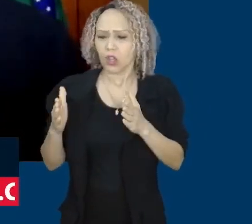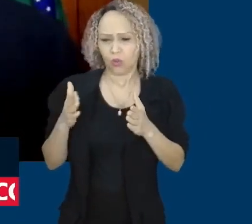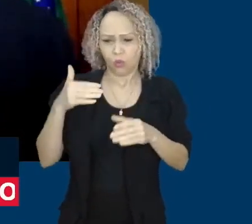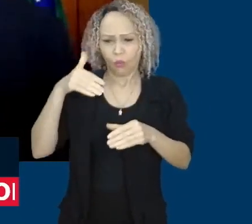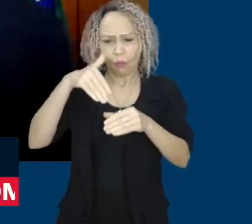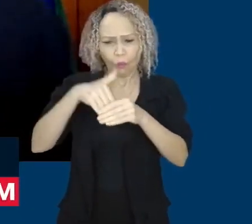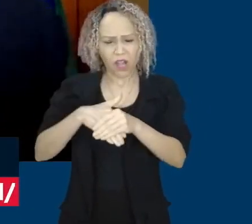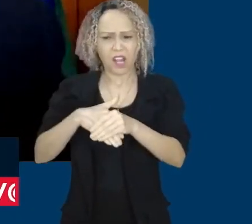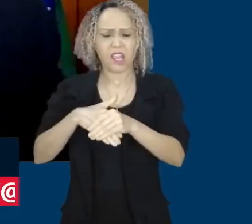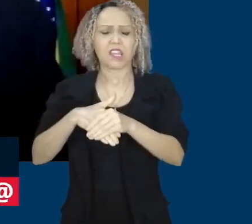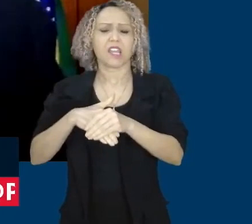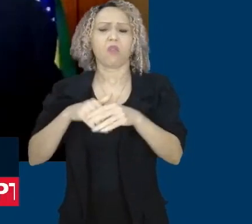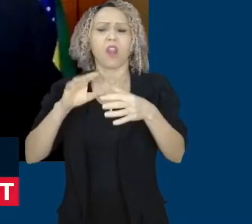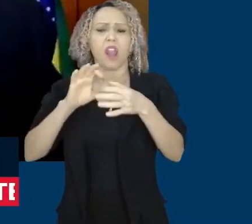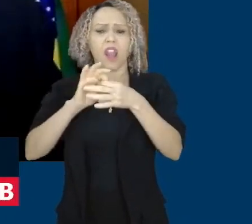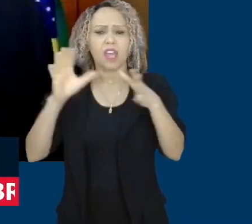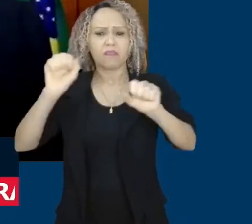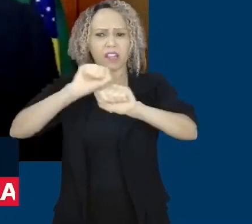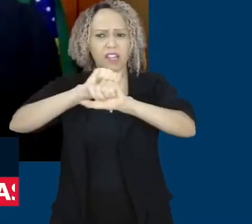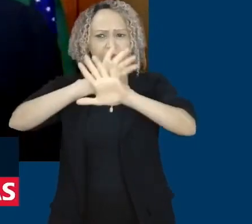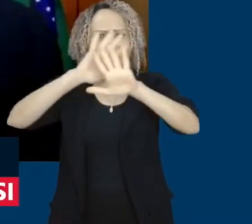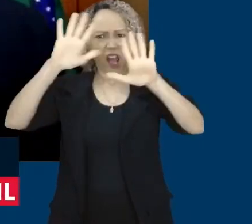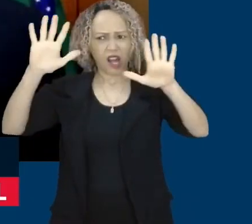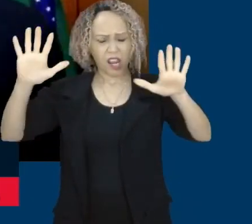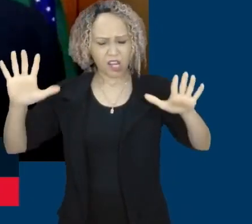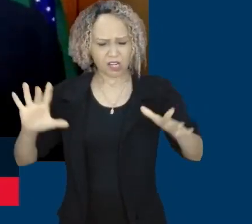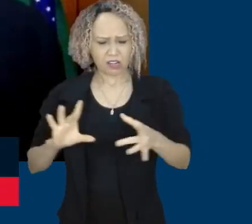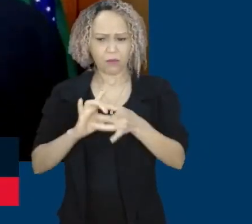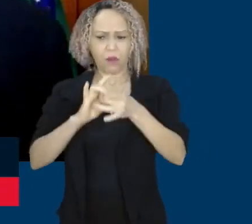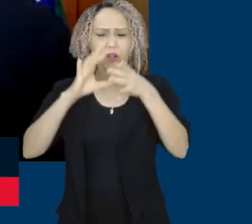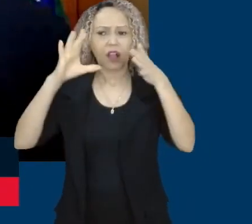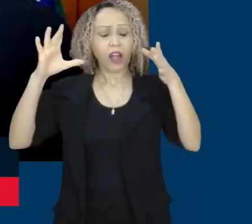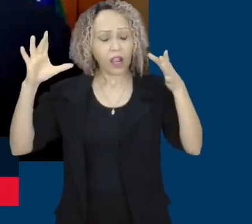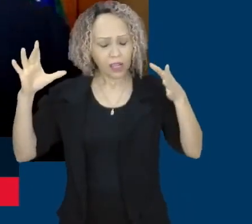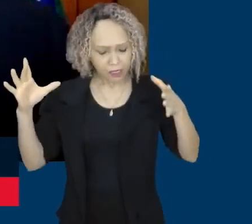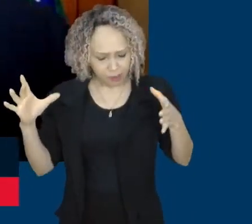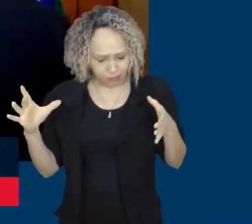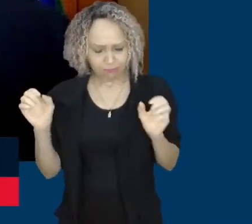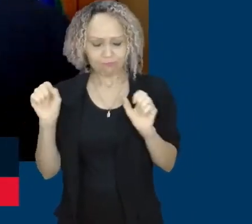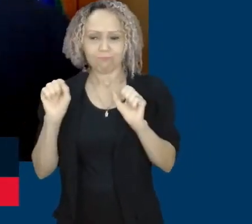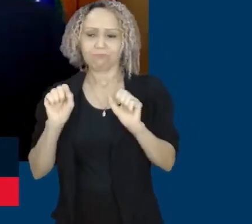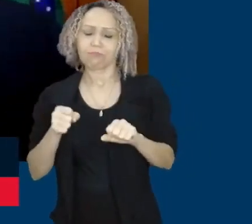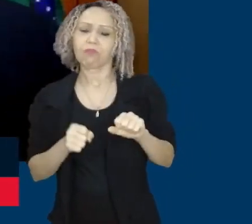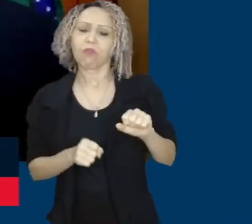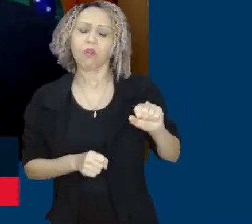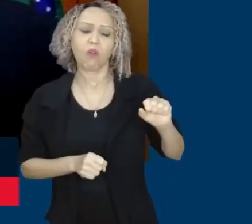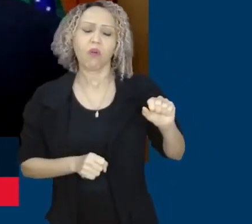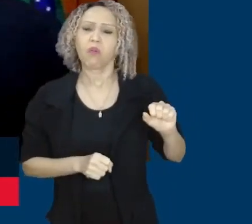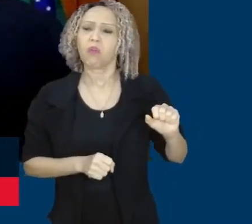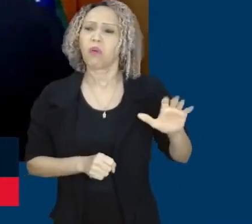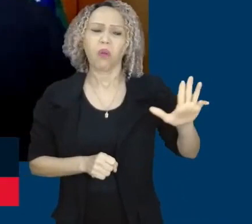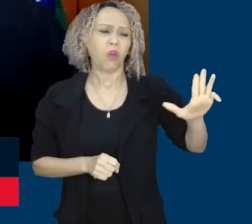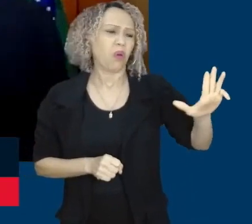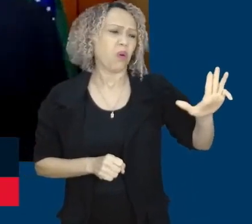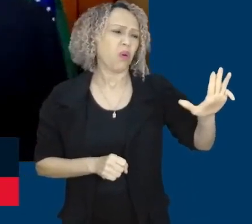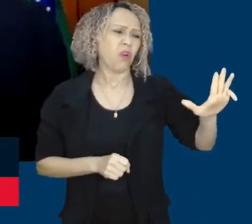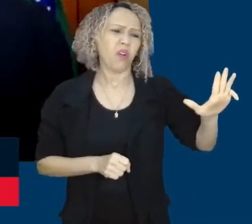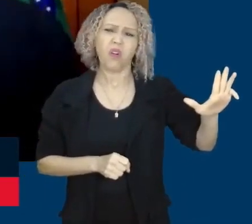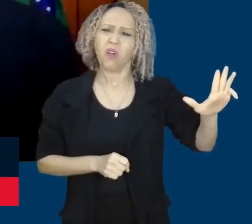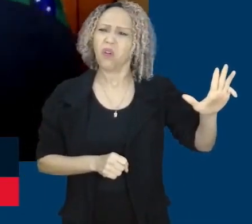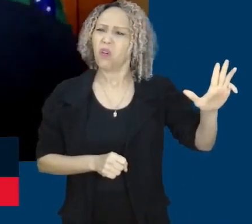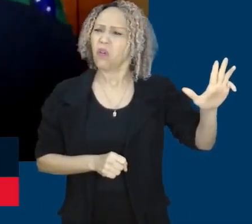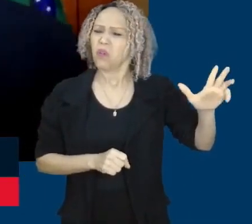transparente, democrática. E aí, o nosso grande líder, o maior líder talvez do mundo hoje, um líder